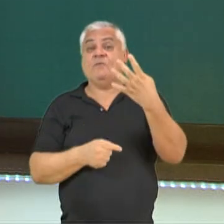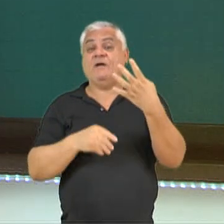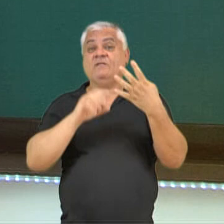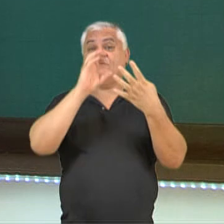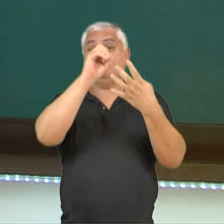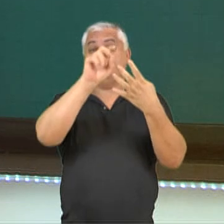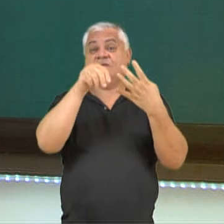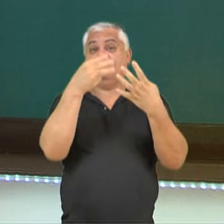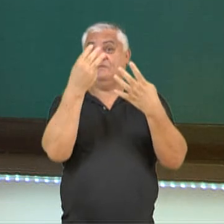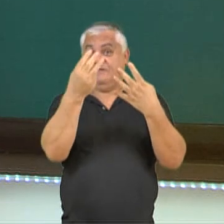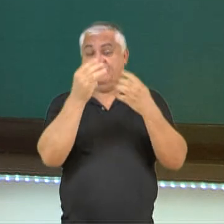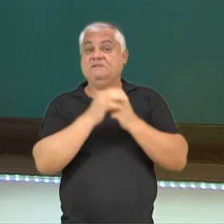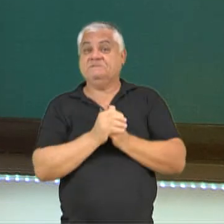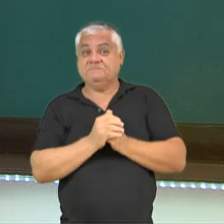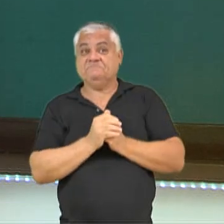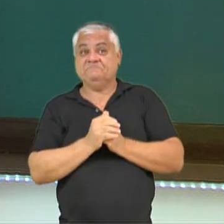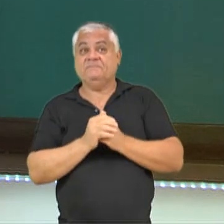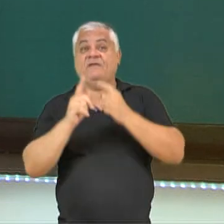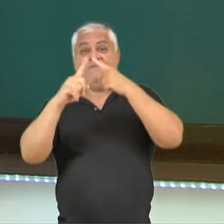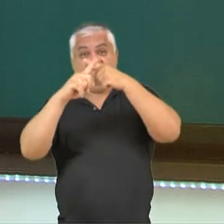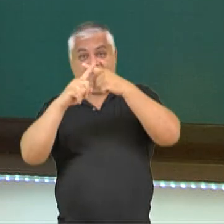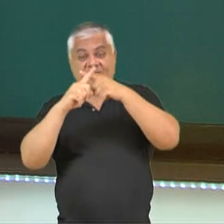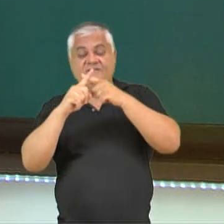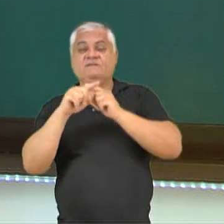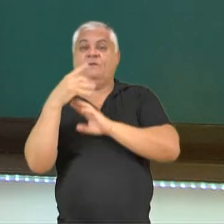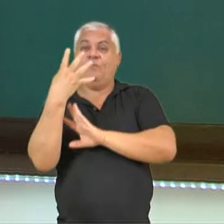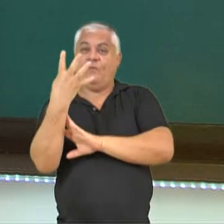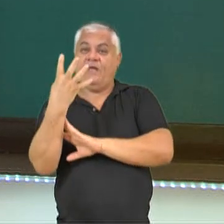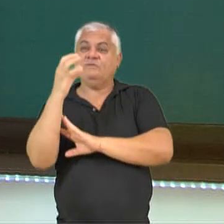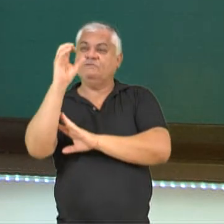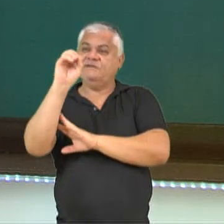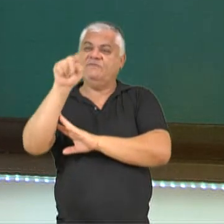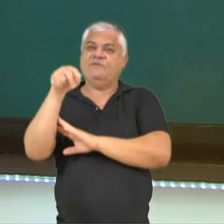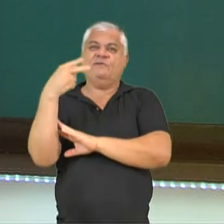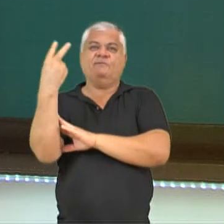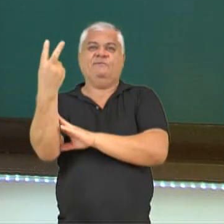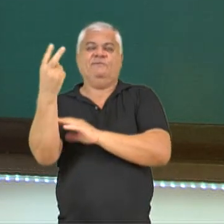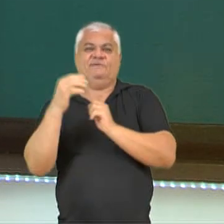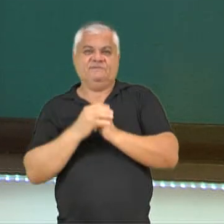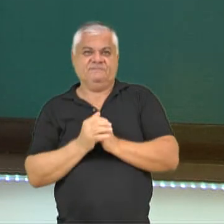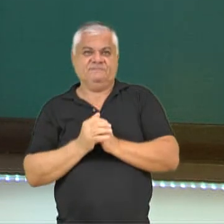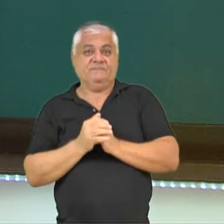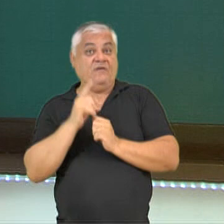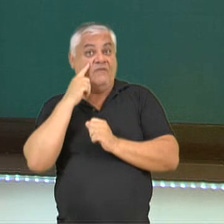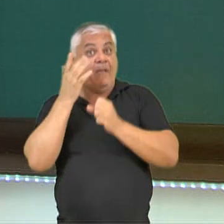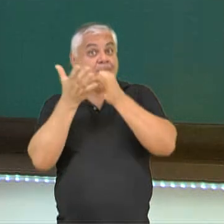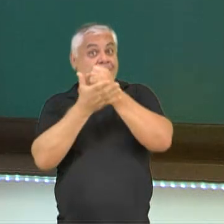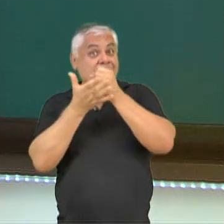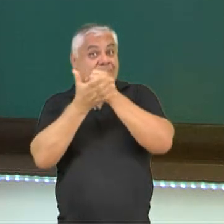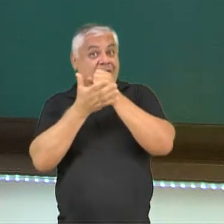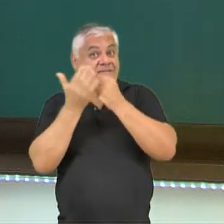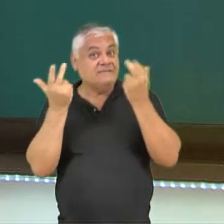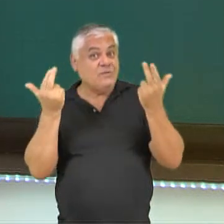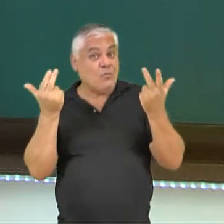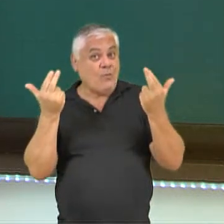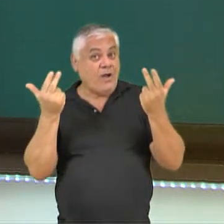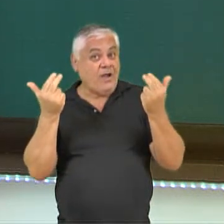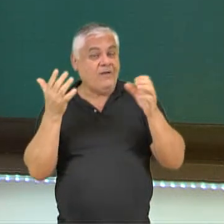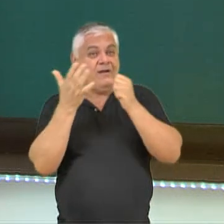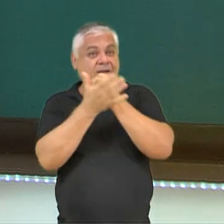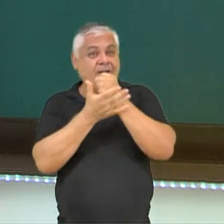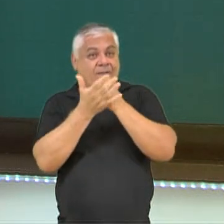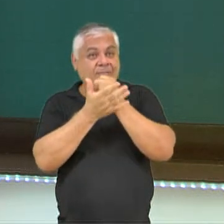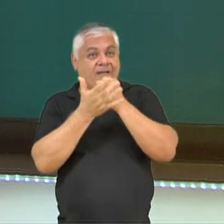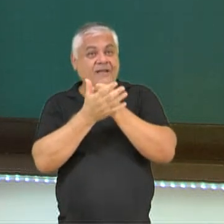4 elevado a 0,3 vezes o 4 elevado a 0,2. Então, repare que você pode